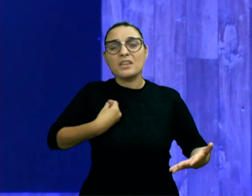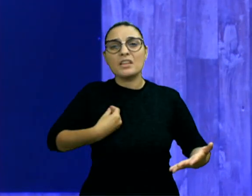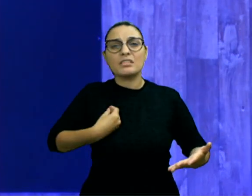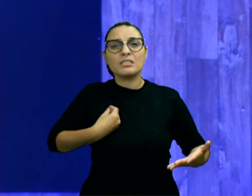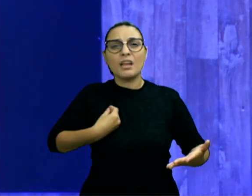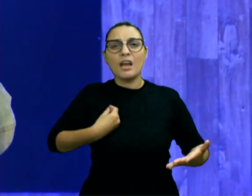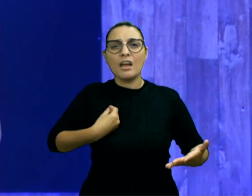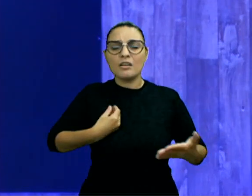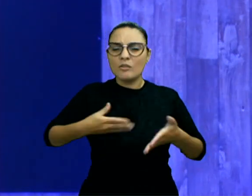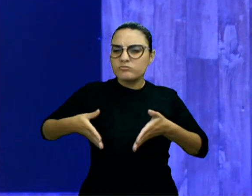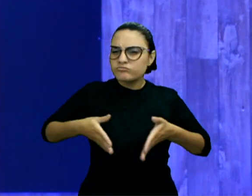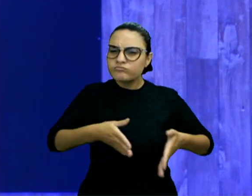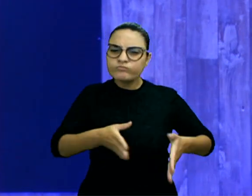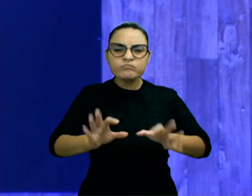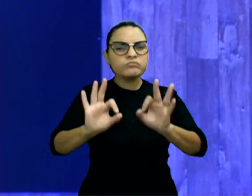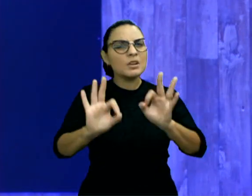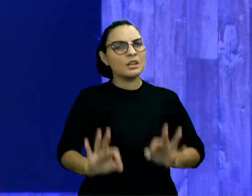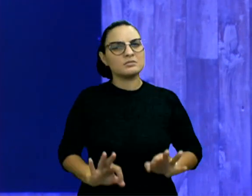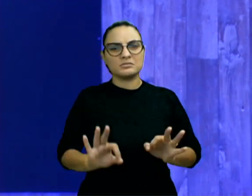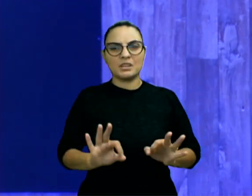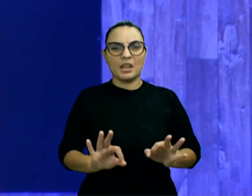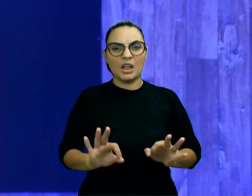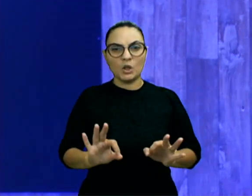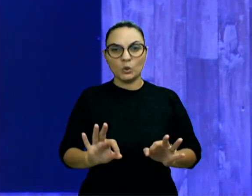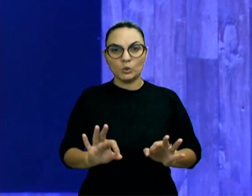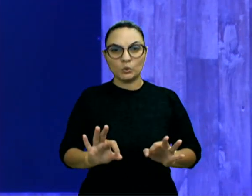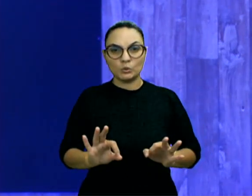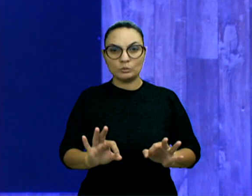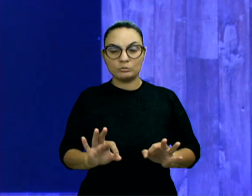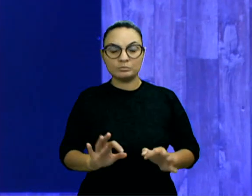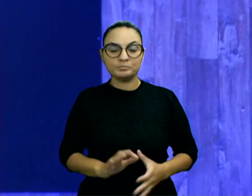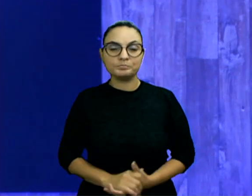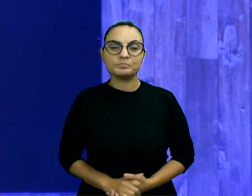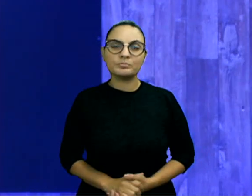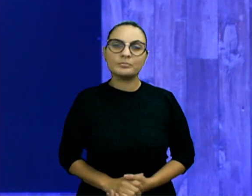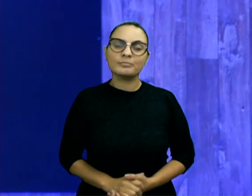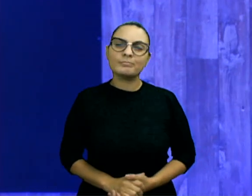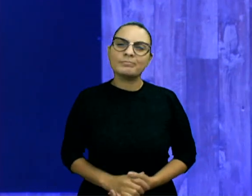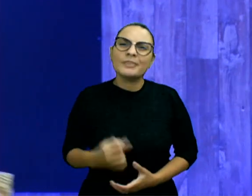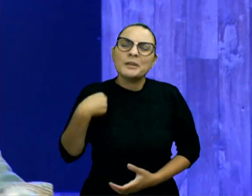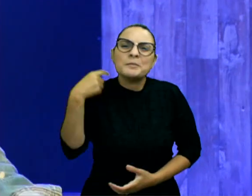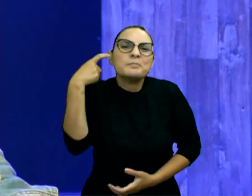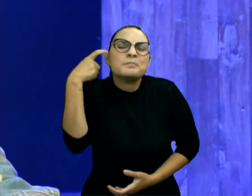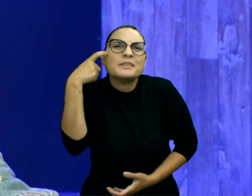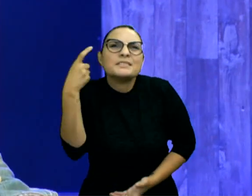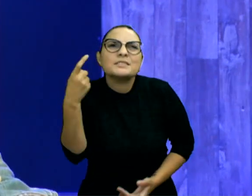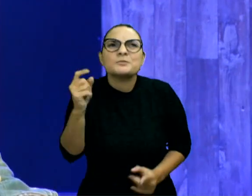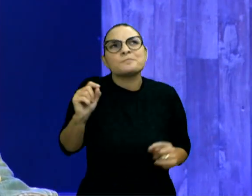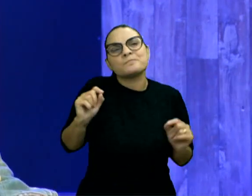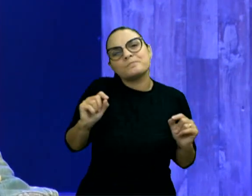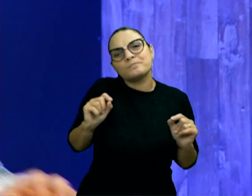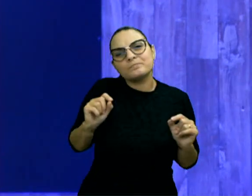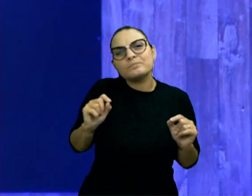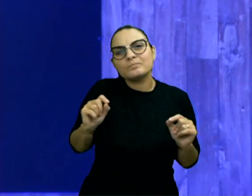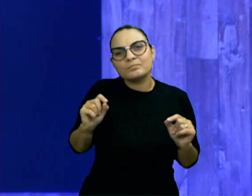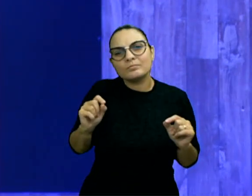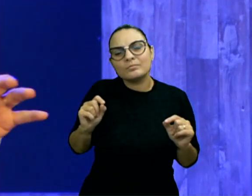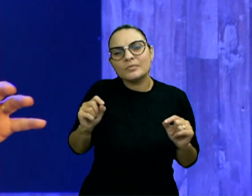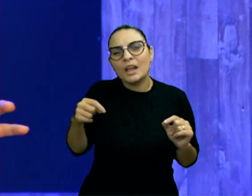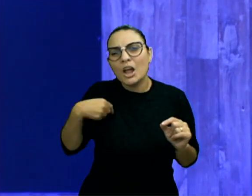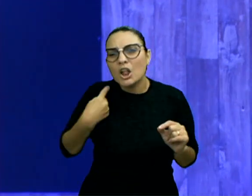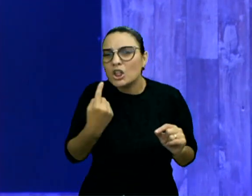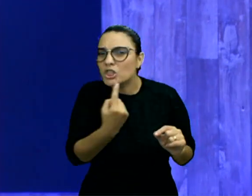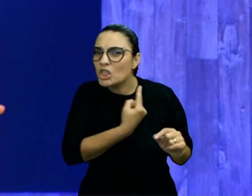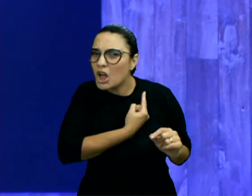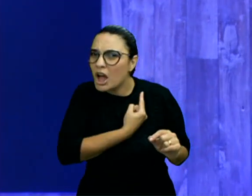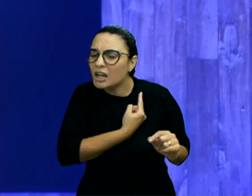retidão. Não tinha nada que o pudesse desapontar. E o que eu quero pensar com você? Aqui nós não